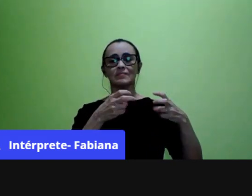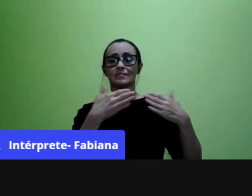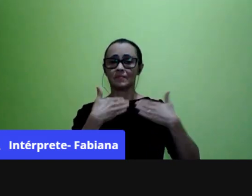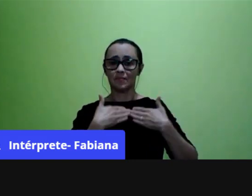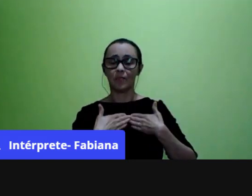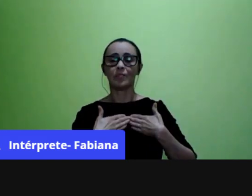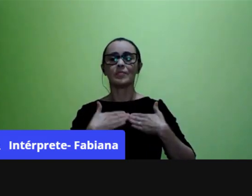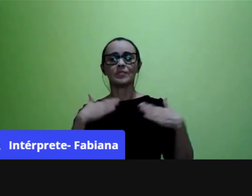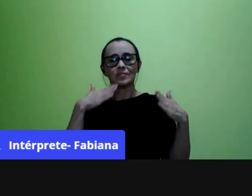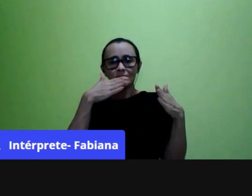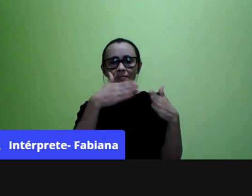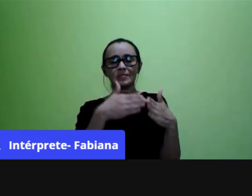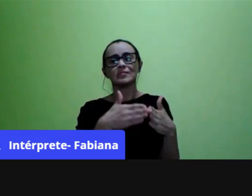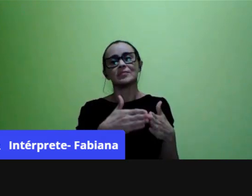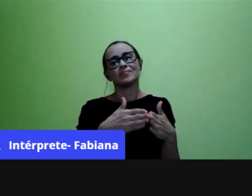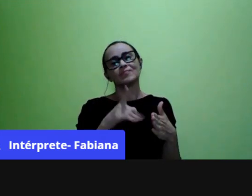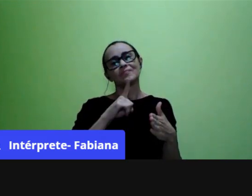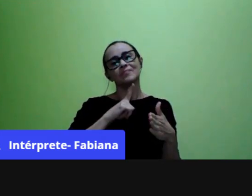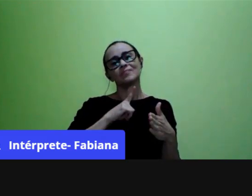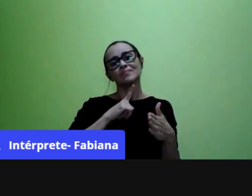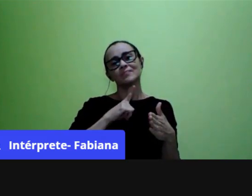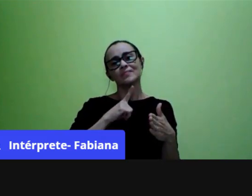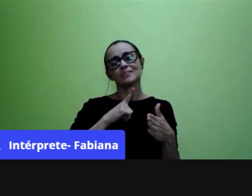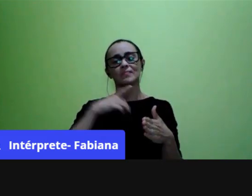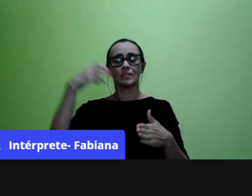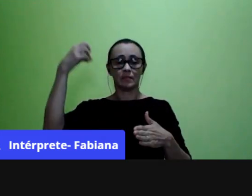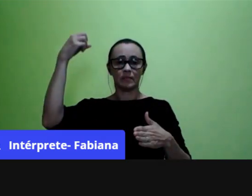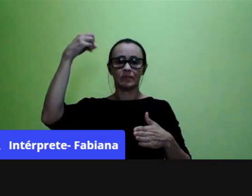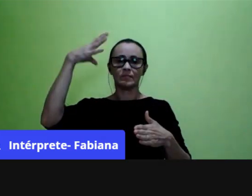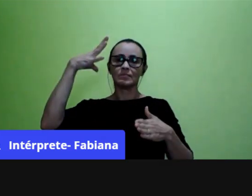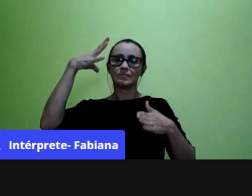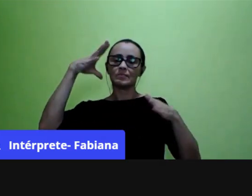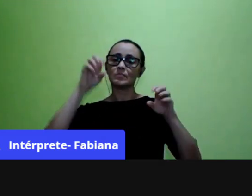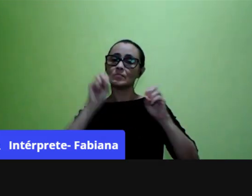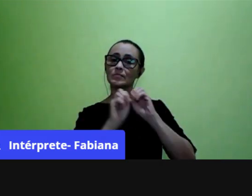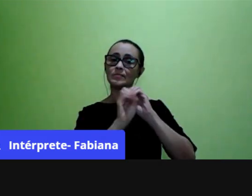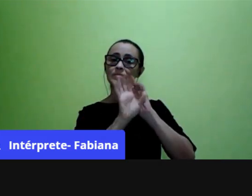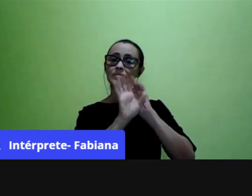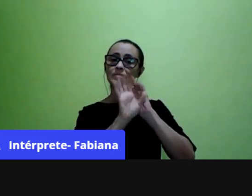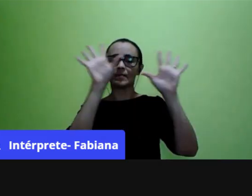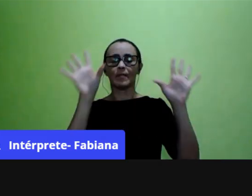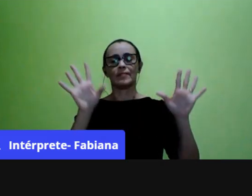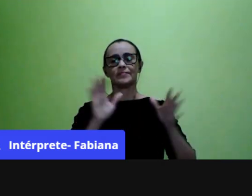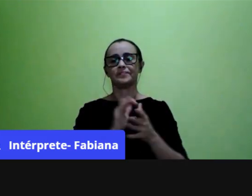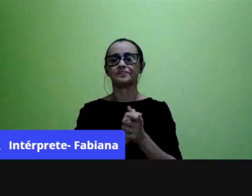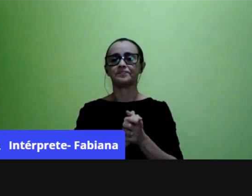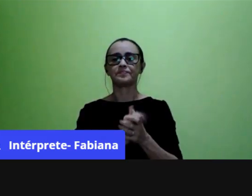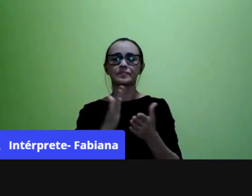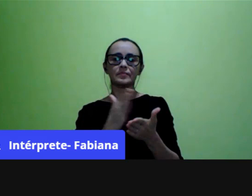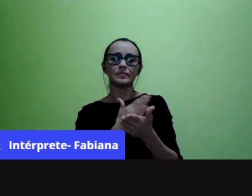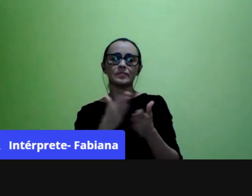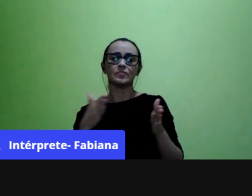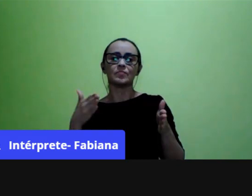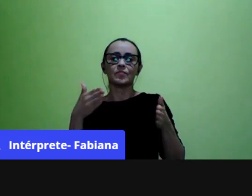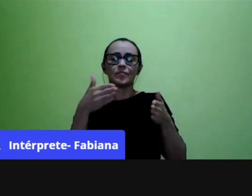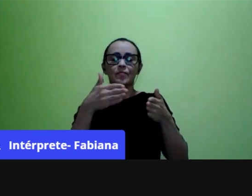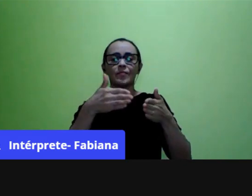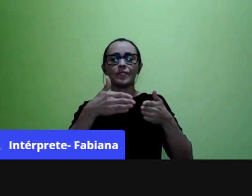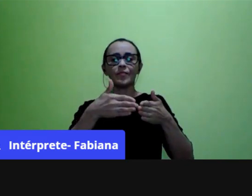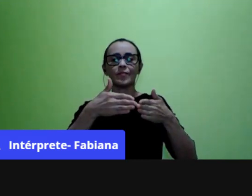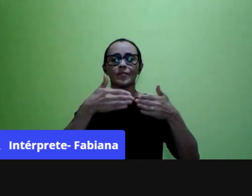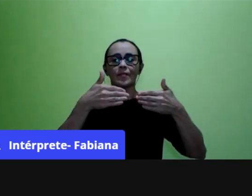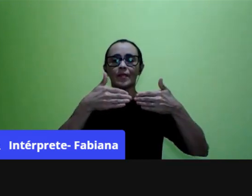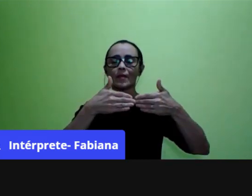interessante que eu tenha uma boa iluminação para que isso aconteça, certo? Agora, às vezes, o meu objetivo é ter um plano mais